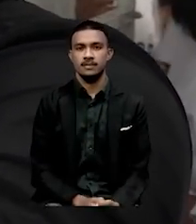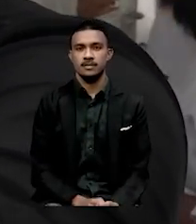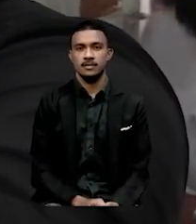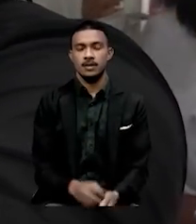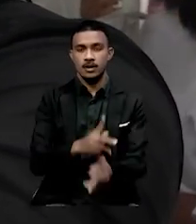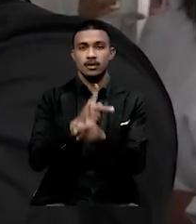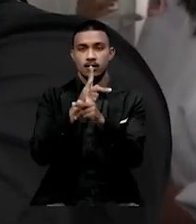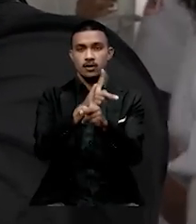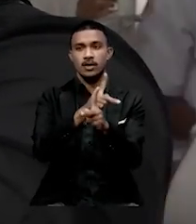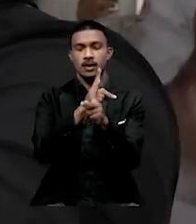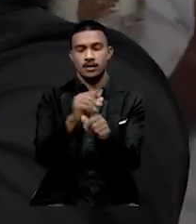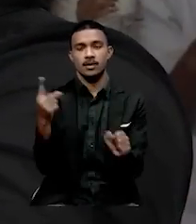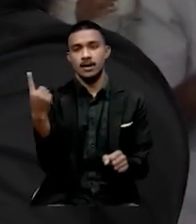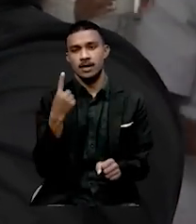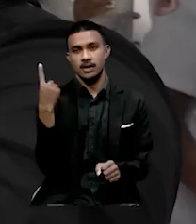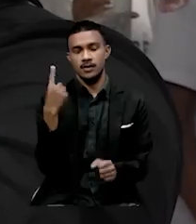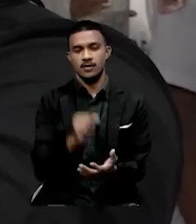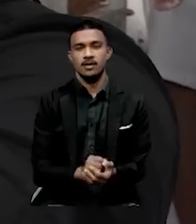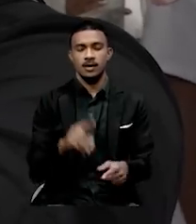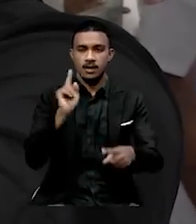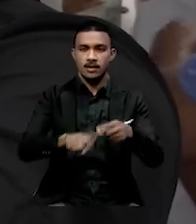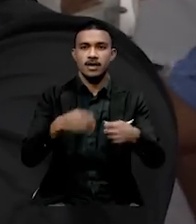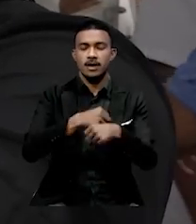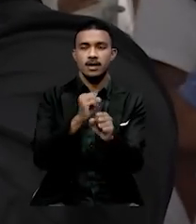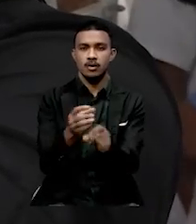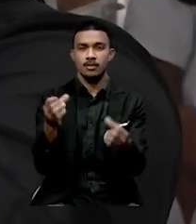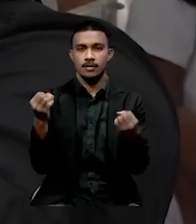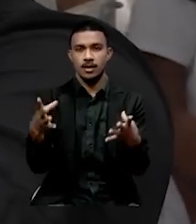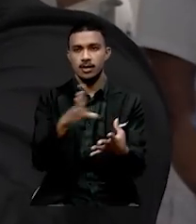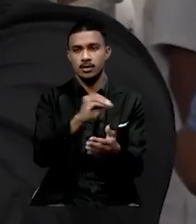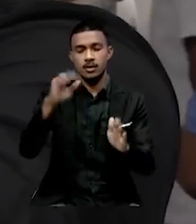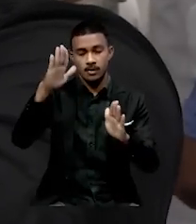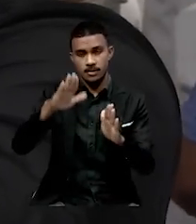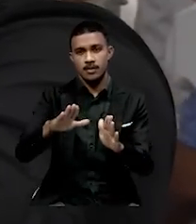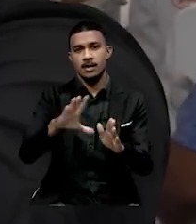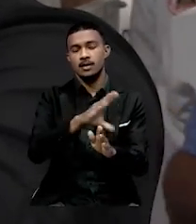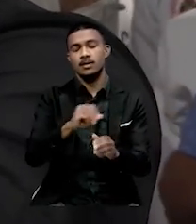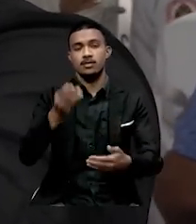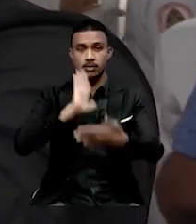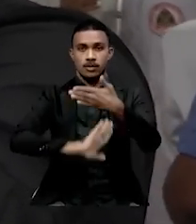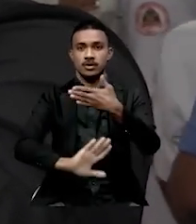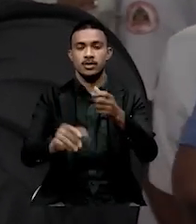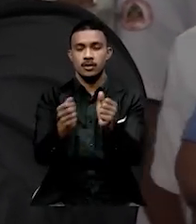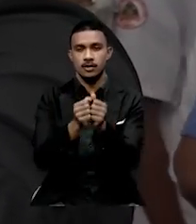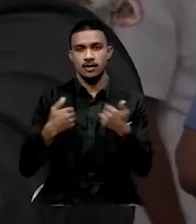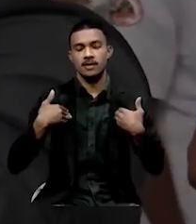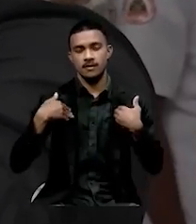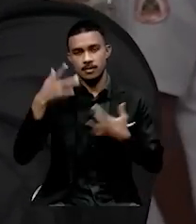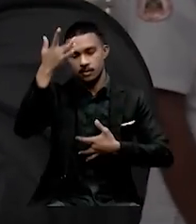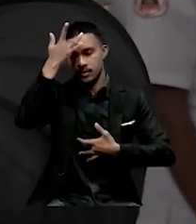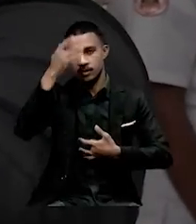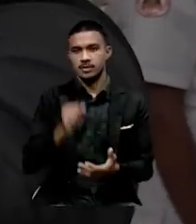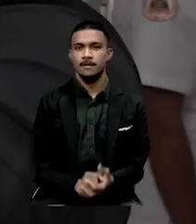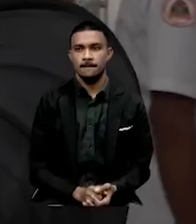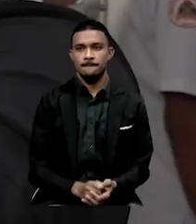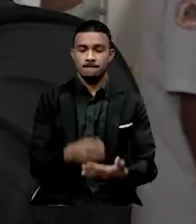cuidado paliativo e ya ita la bela halo buat barang aku bela ne. Memoris mai ho keras ona nini kelainan. Ya, agor